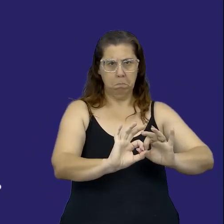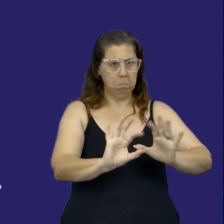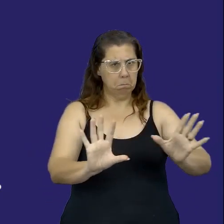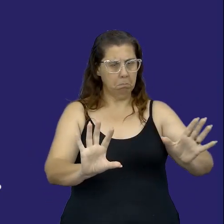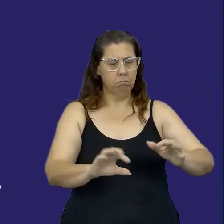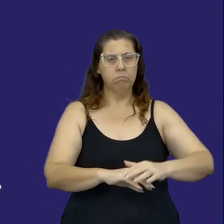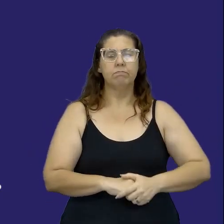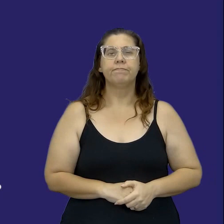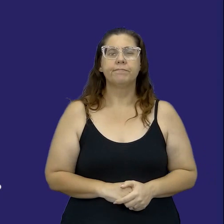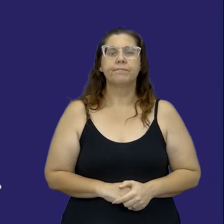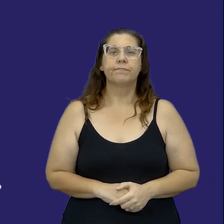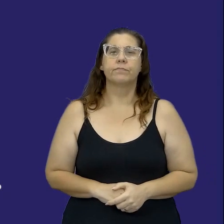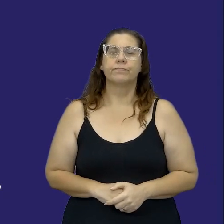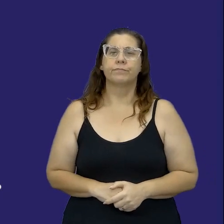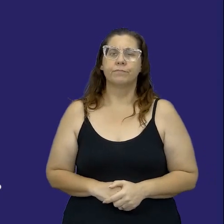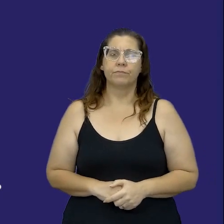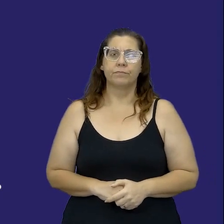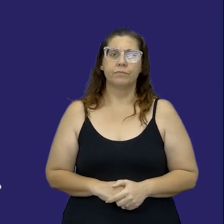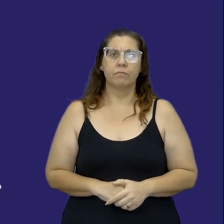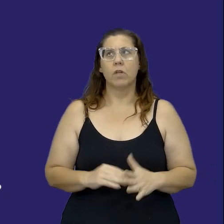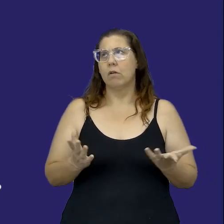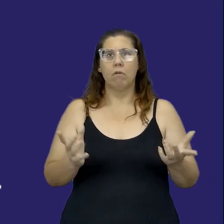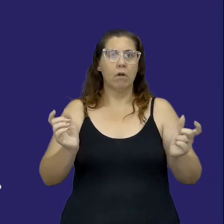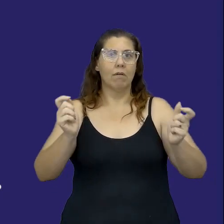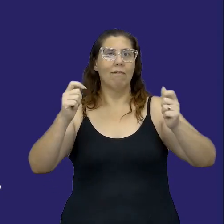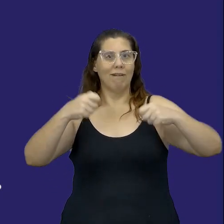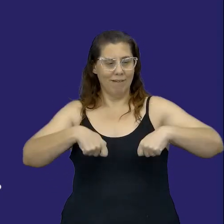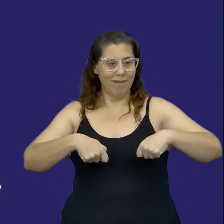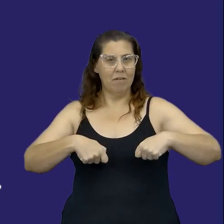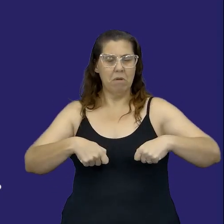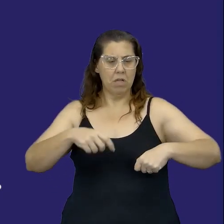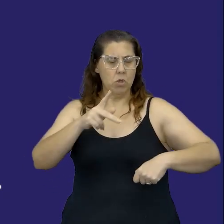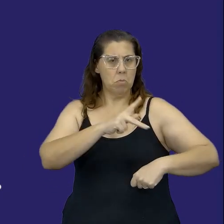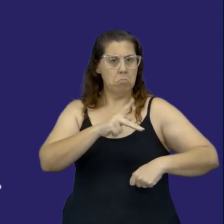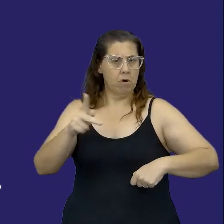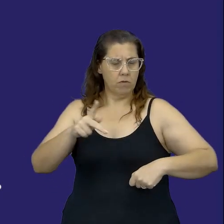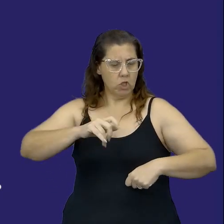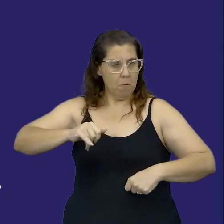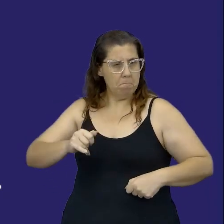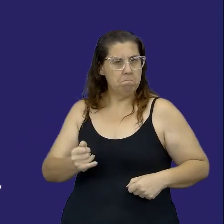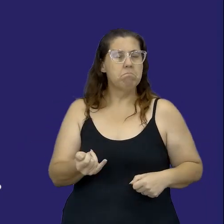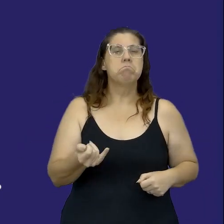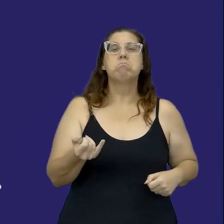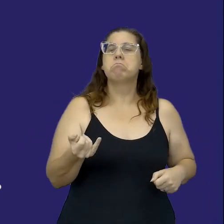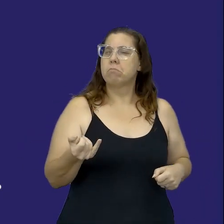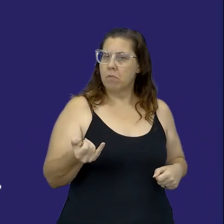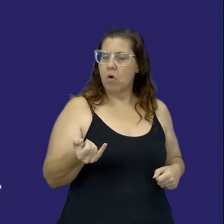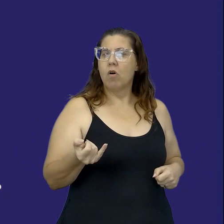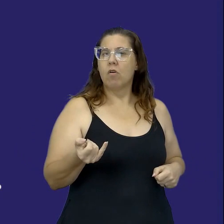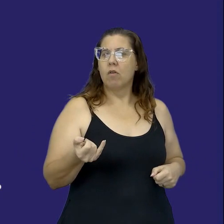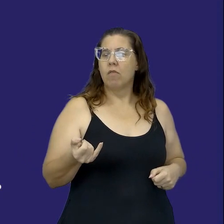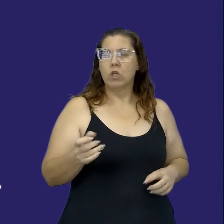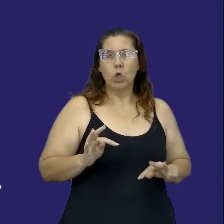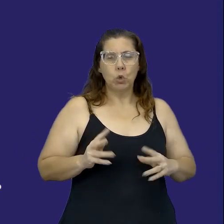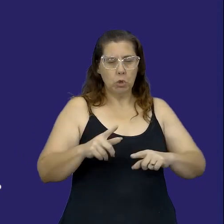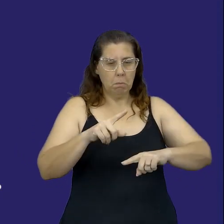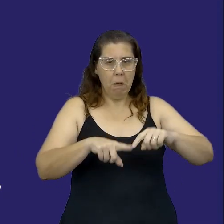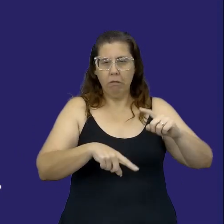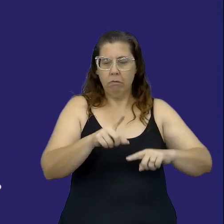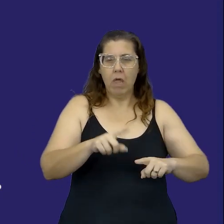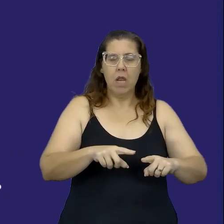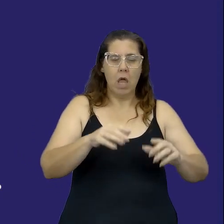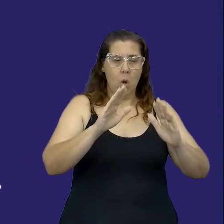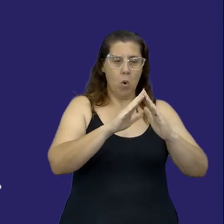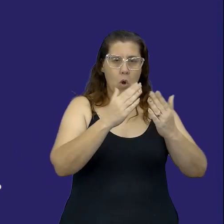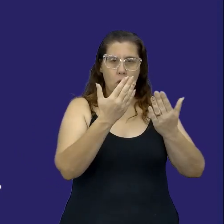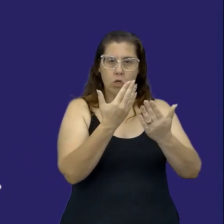disponíveis, né, e a capacidade, né, do professor de aproveitar, né, esses recursos, de interagir